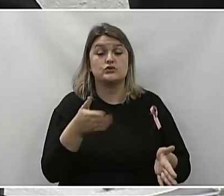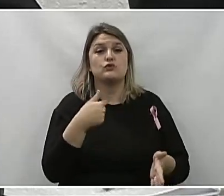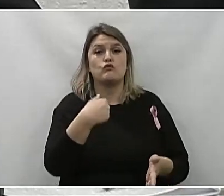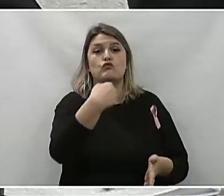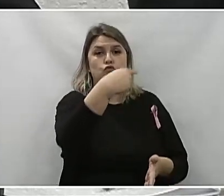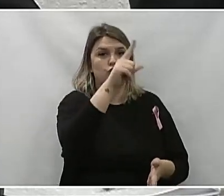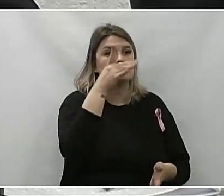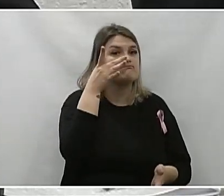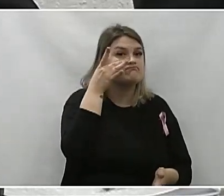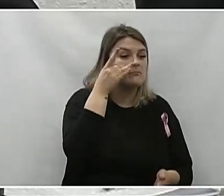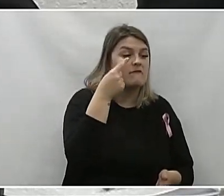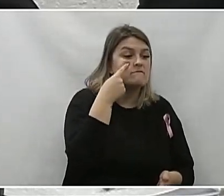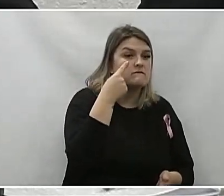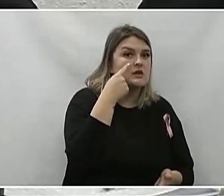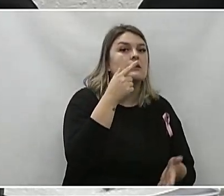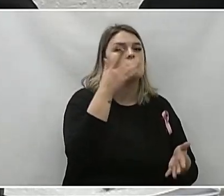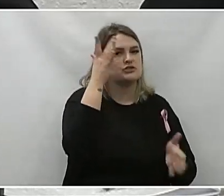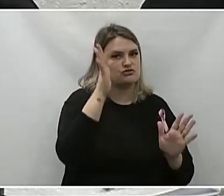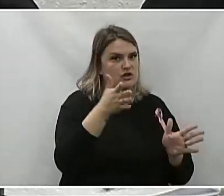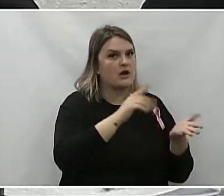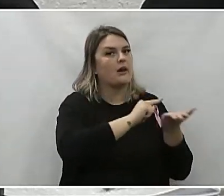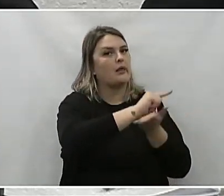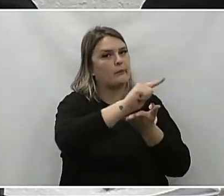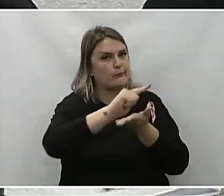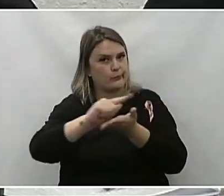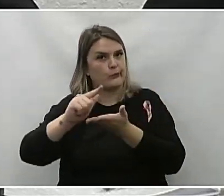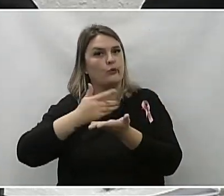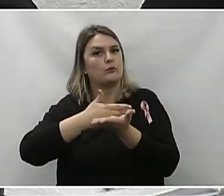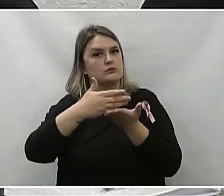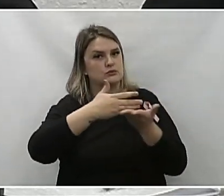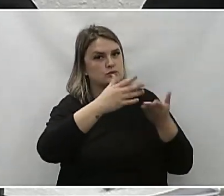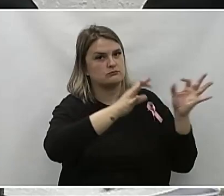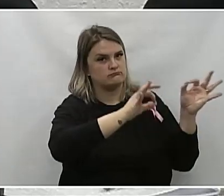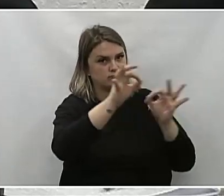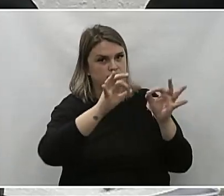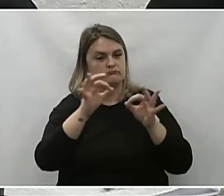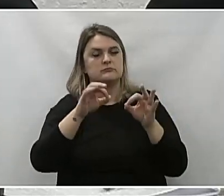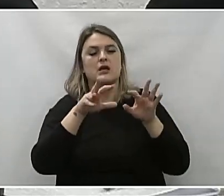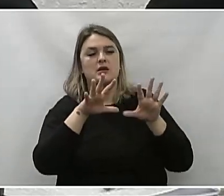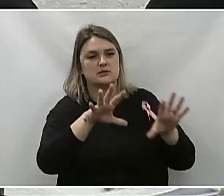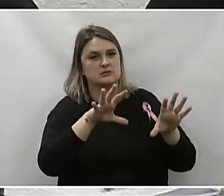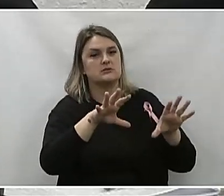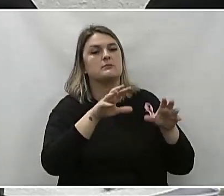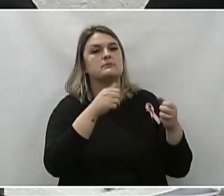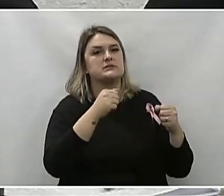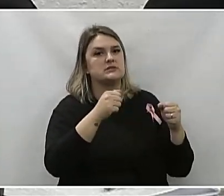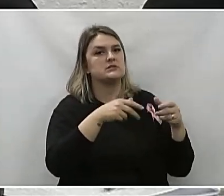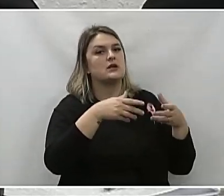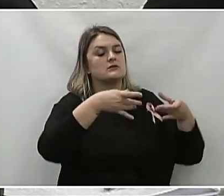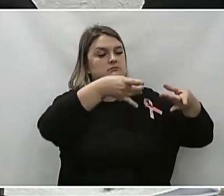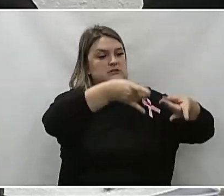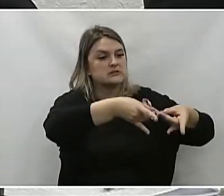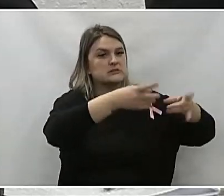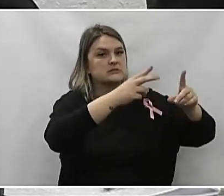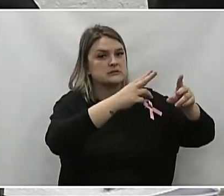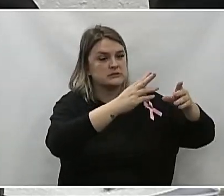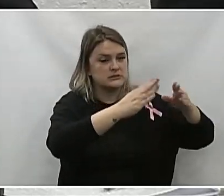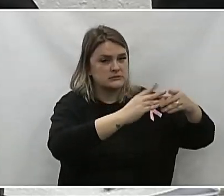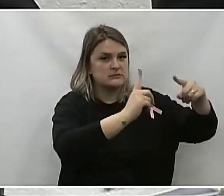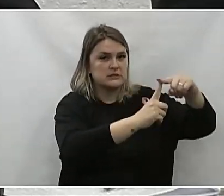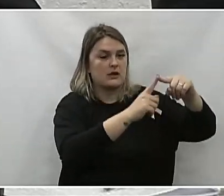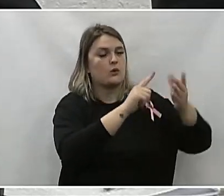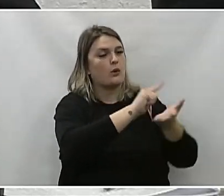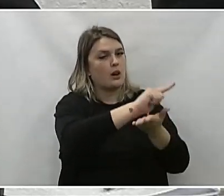lá e vi realmente a limpeza organização e assim que a gente precisa é manter espaços como esses também bem cuidados